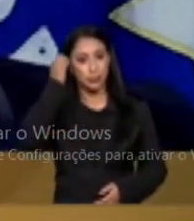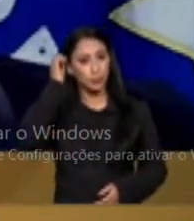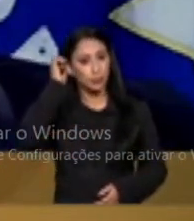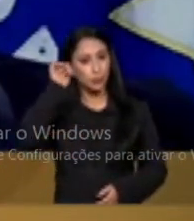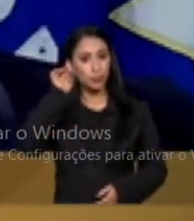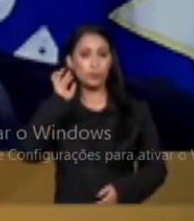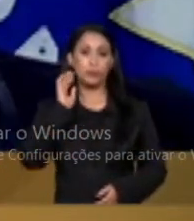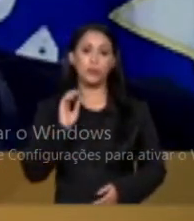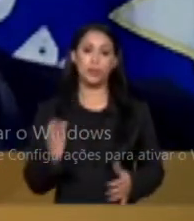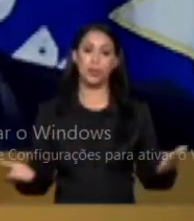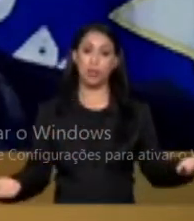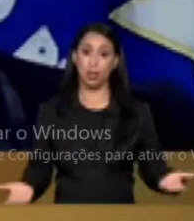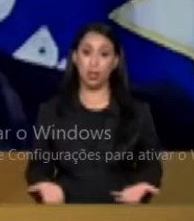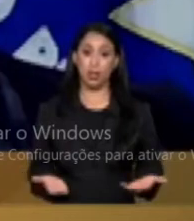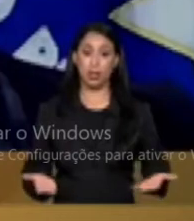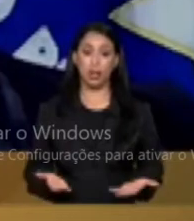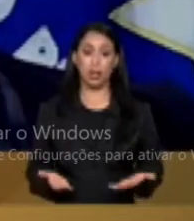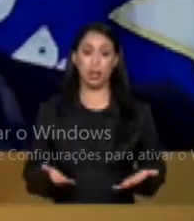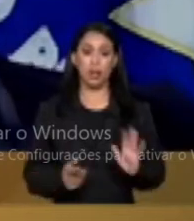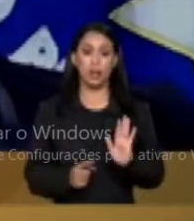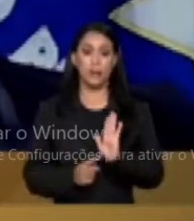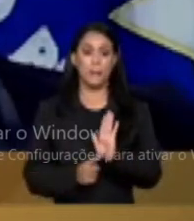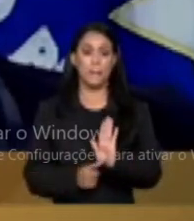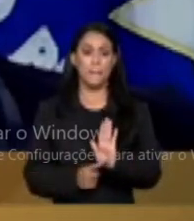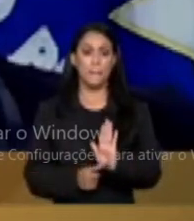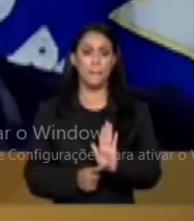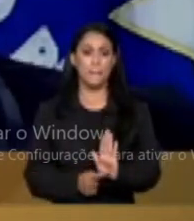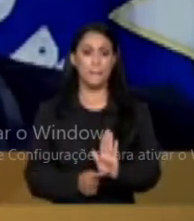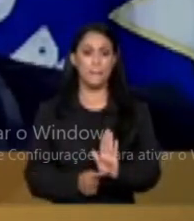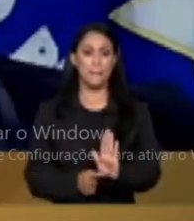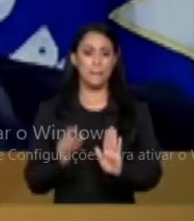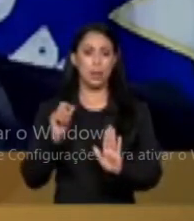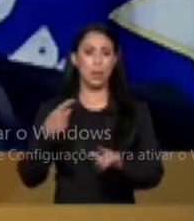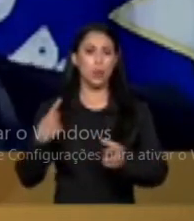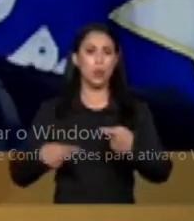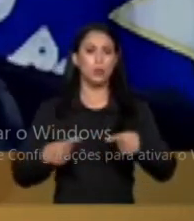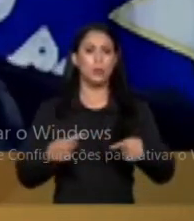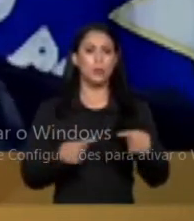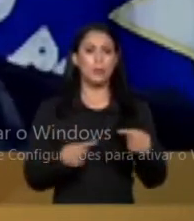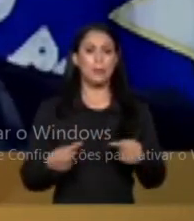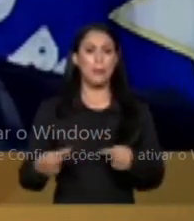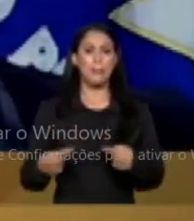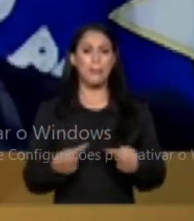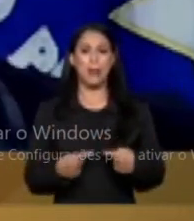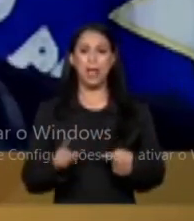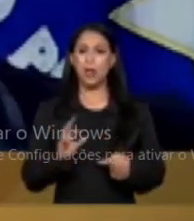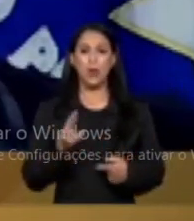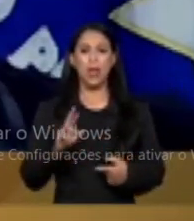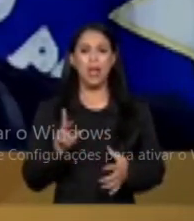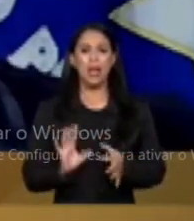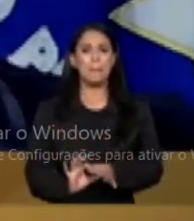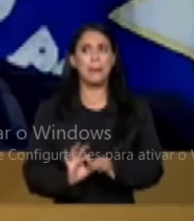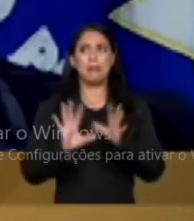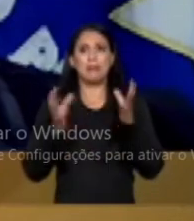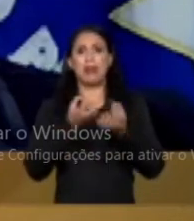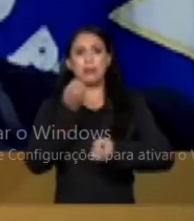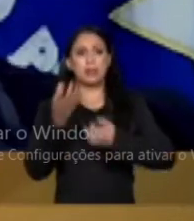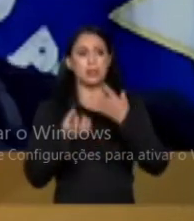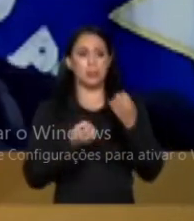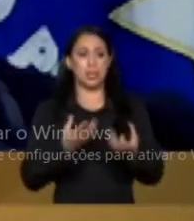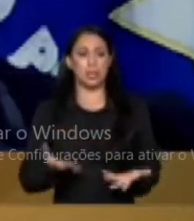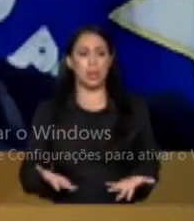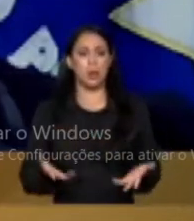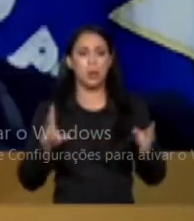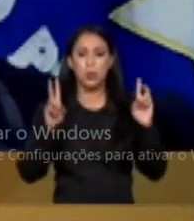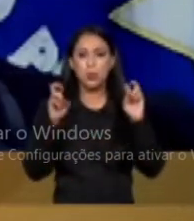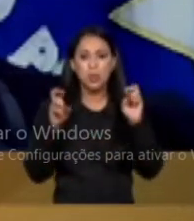oral, quer ressaltar que o que se discute aqui não é liberdade de expressão, não é